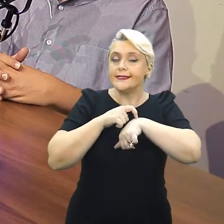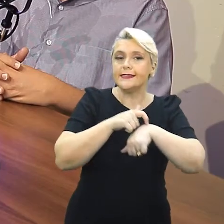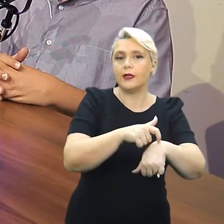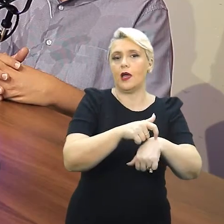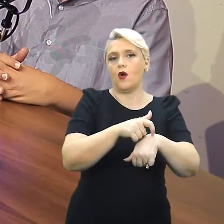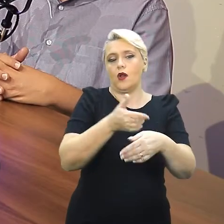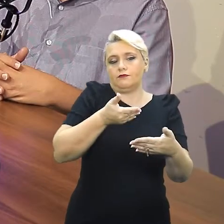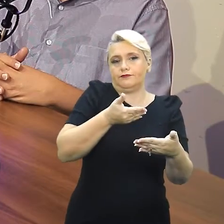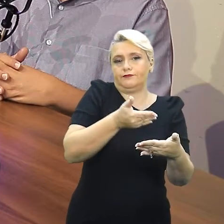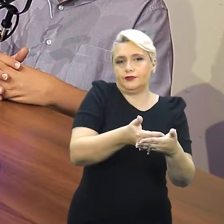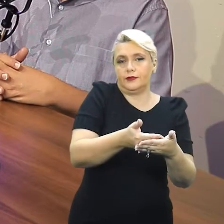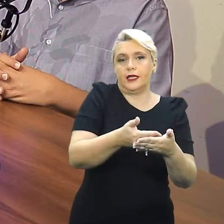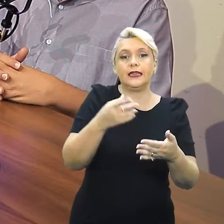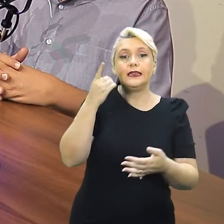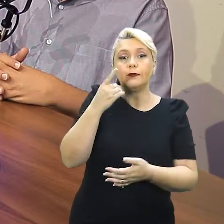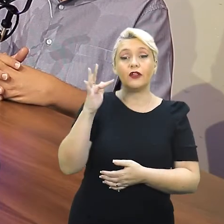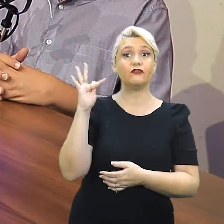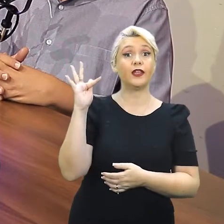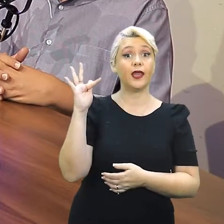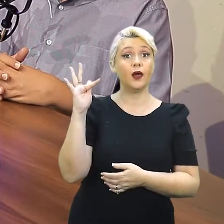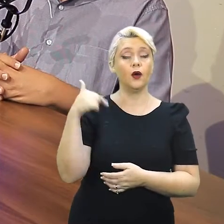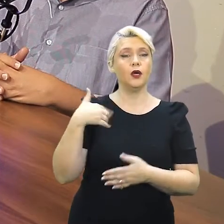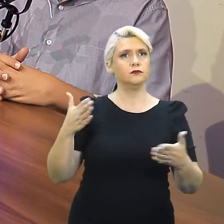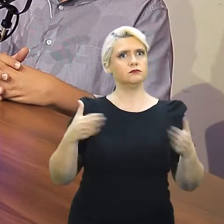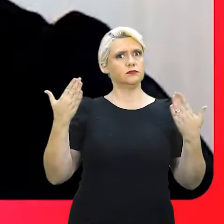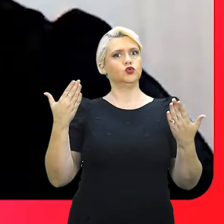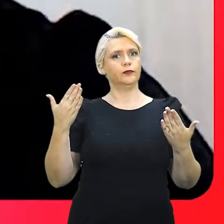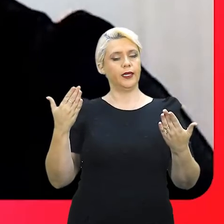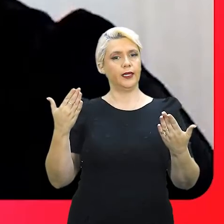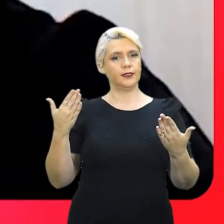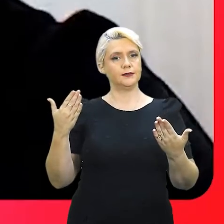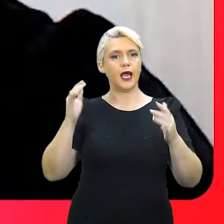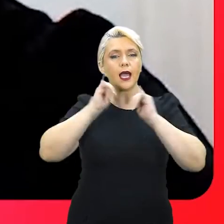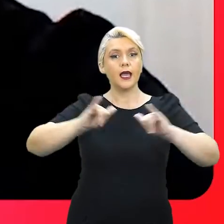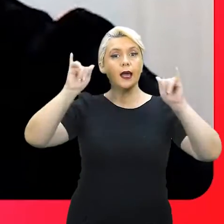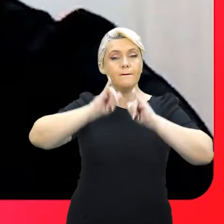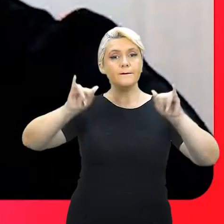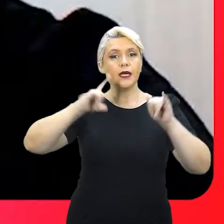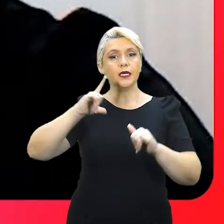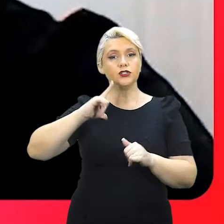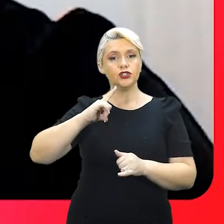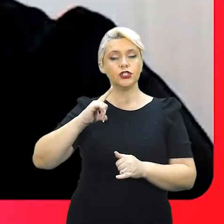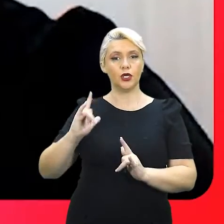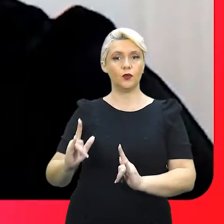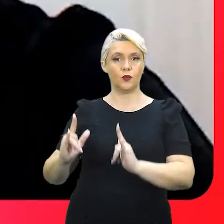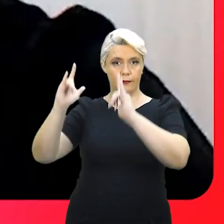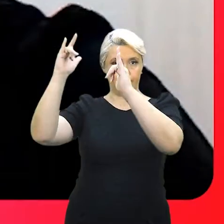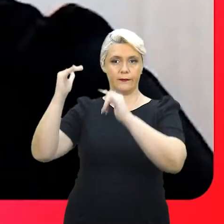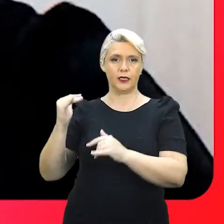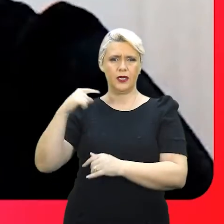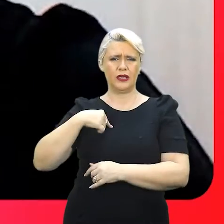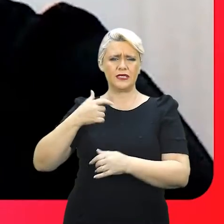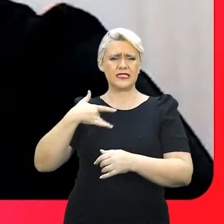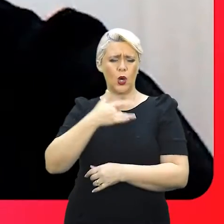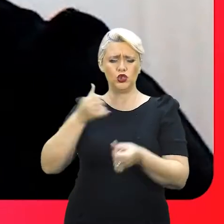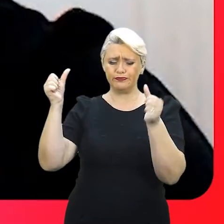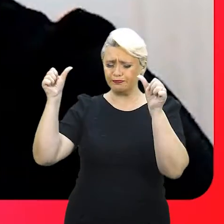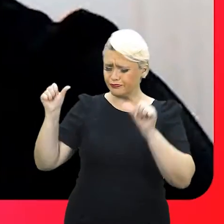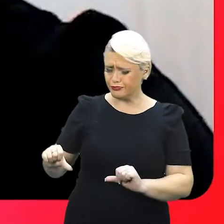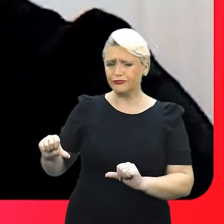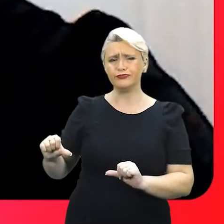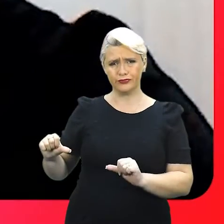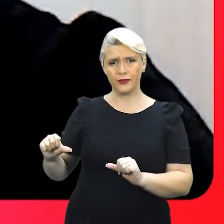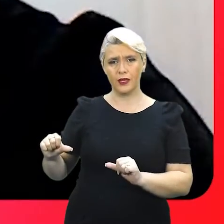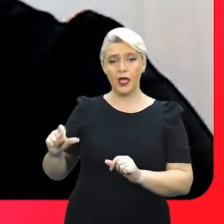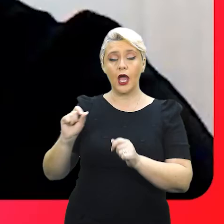da eleição para deputado federal. Foi uma surpresa, porque uma campanha de um flat, eu estava muito mal de saúde, foi